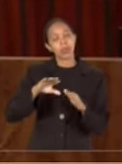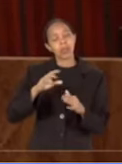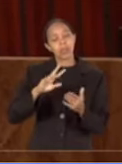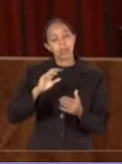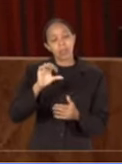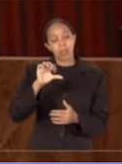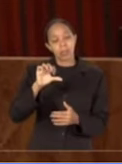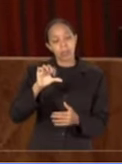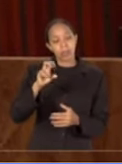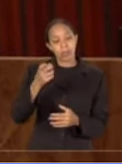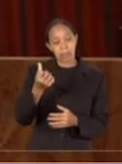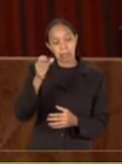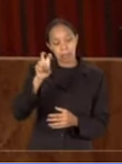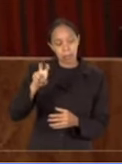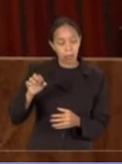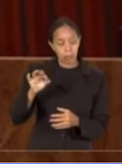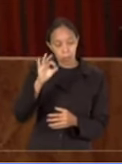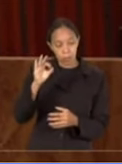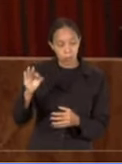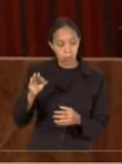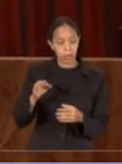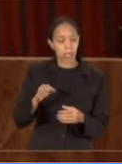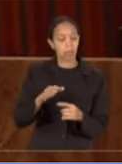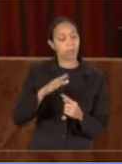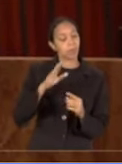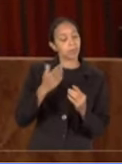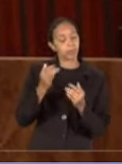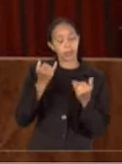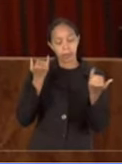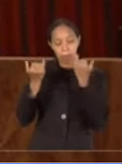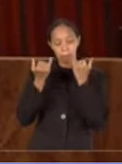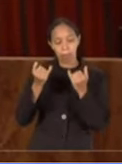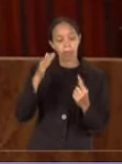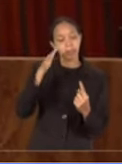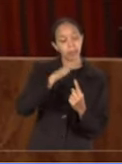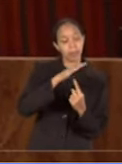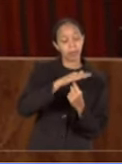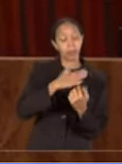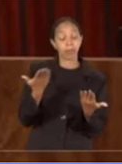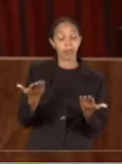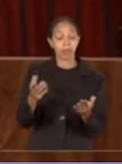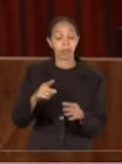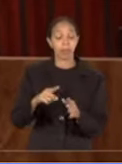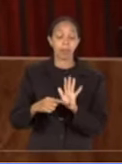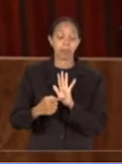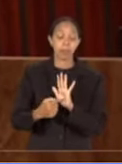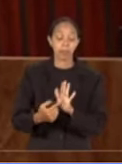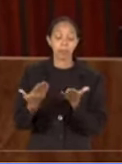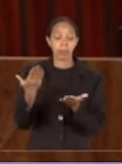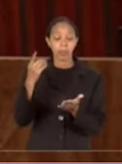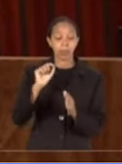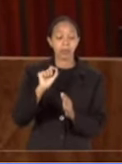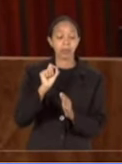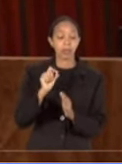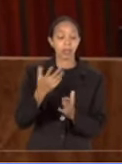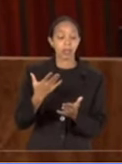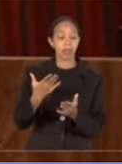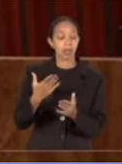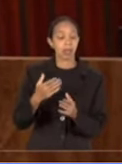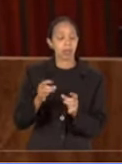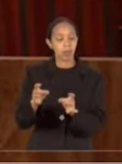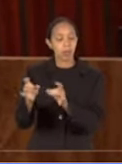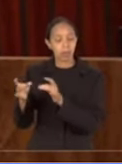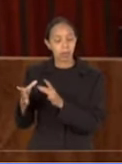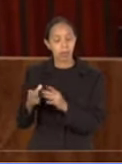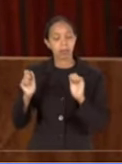campanha ao Senado do Paraná. 2. É irrelevante para a conclusão do caso concreto, como dito, que se os gastos realizados